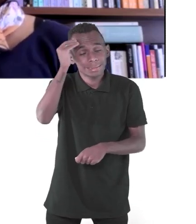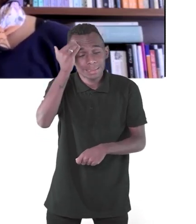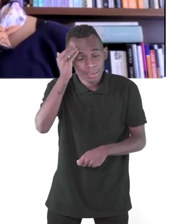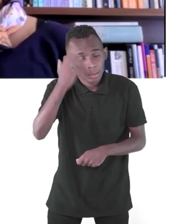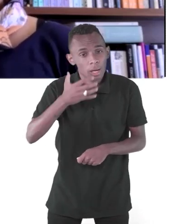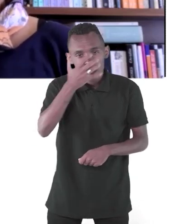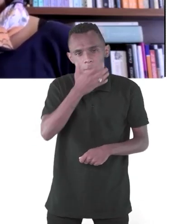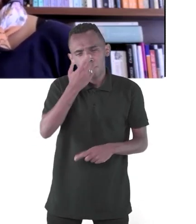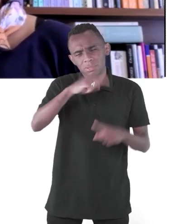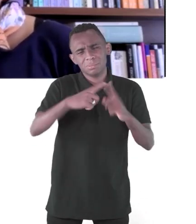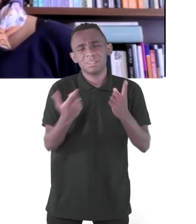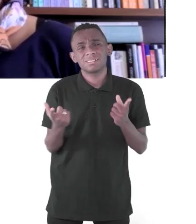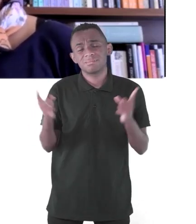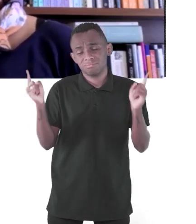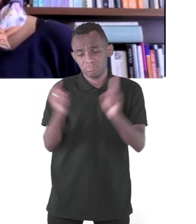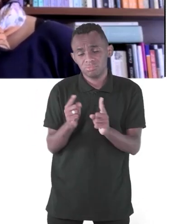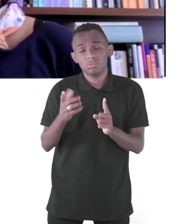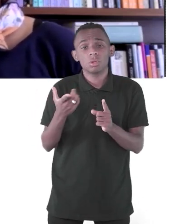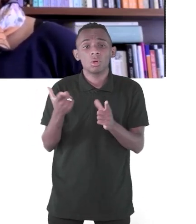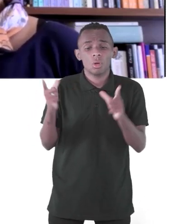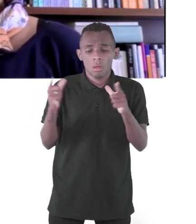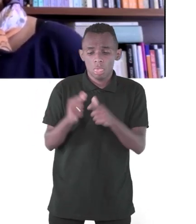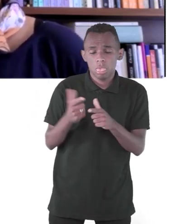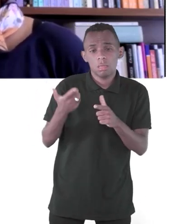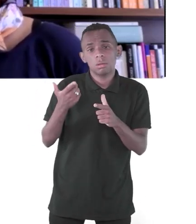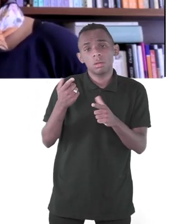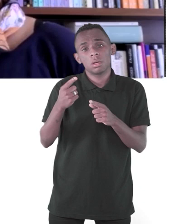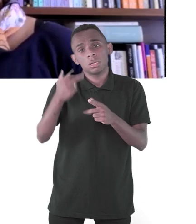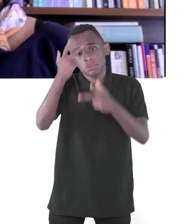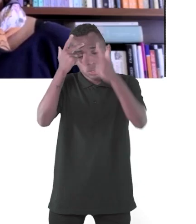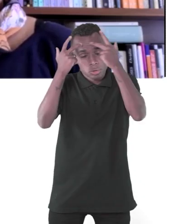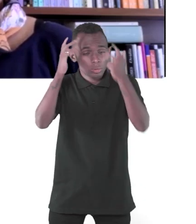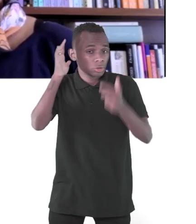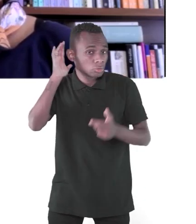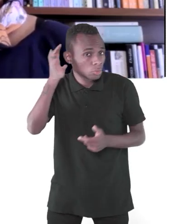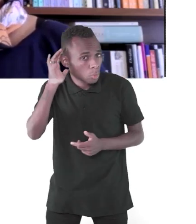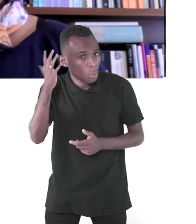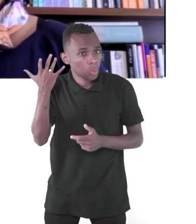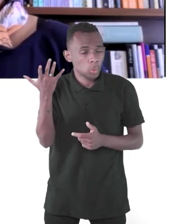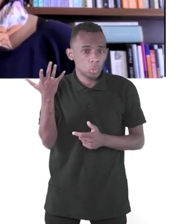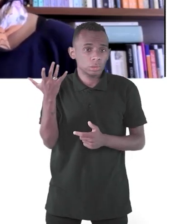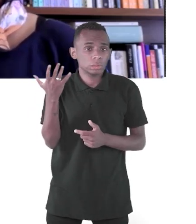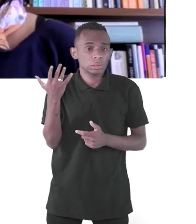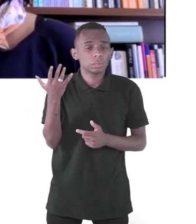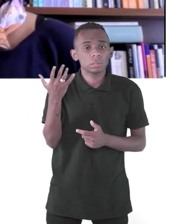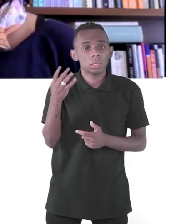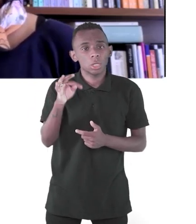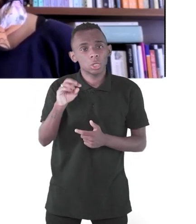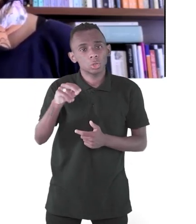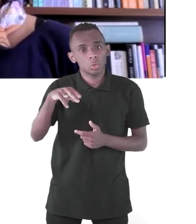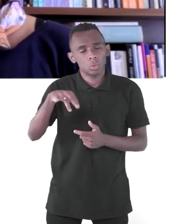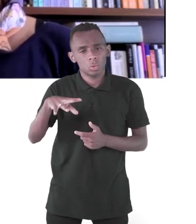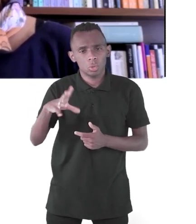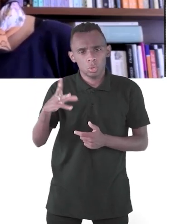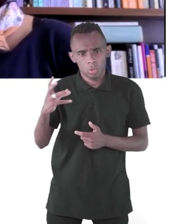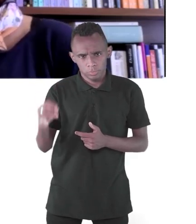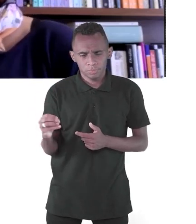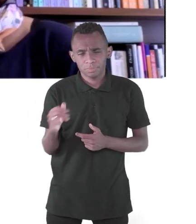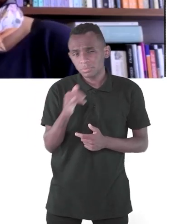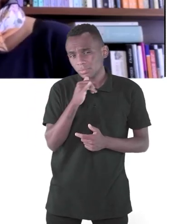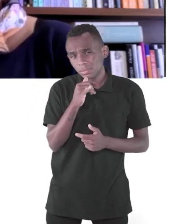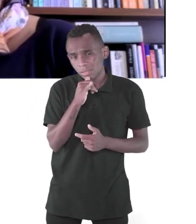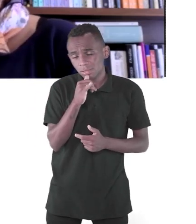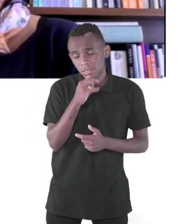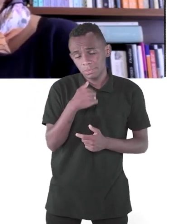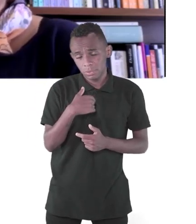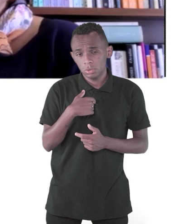infelizmente não é todo mundo que ouve, né? Porque a gente tem uma coisa... Eu outro dia estava falando sobre isso, sobre a aventura do